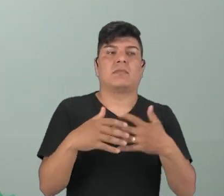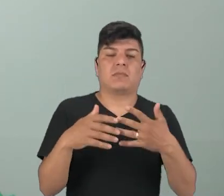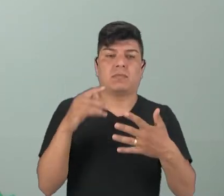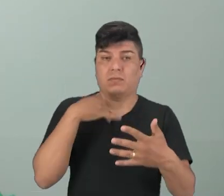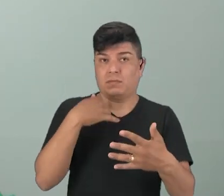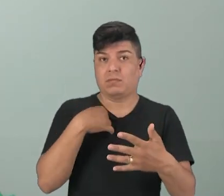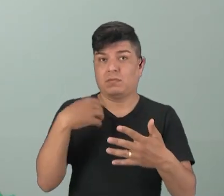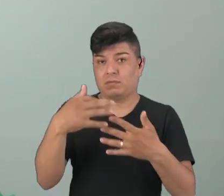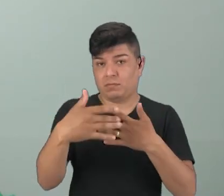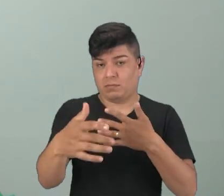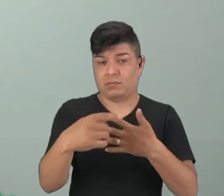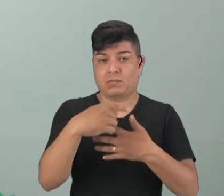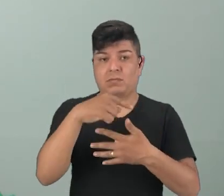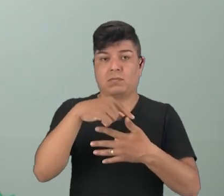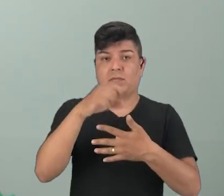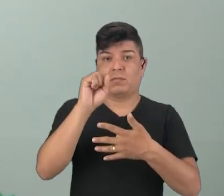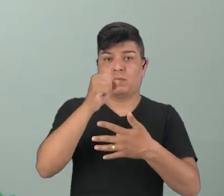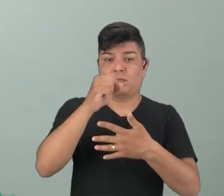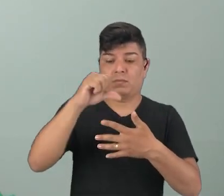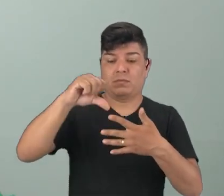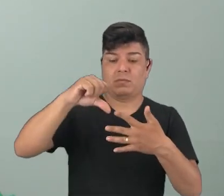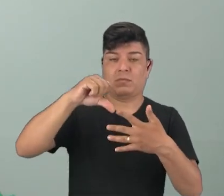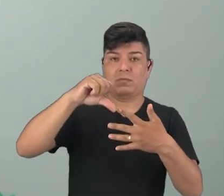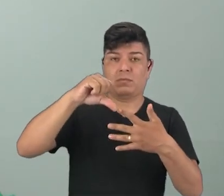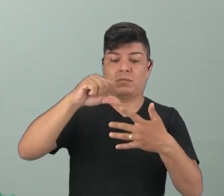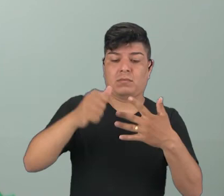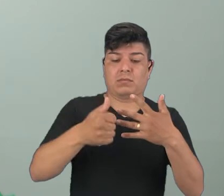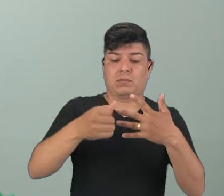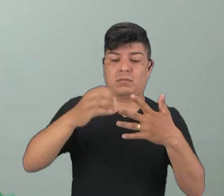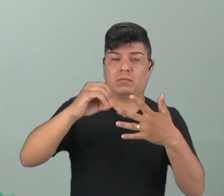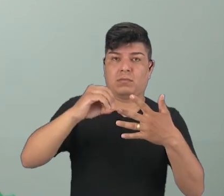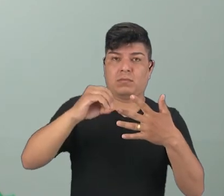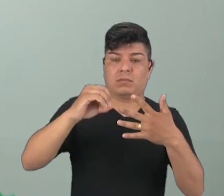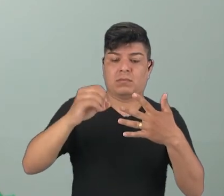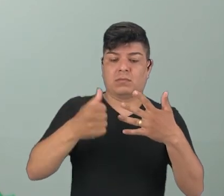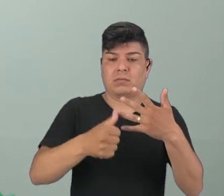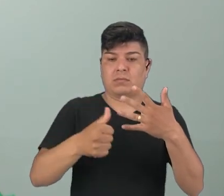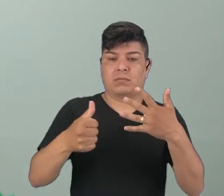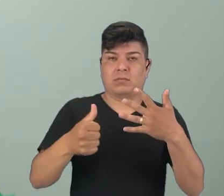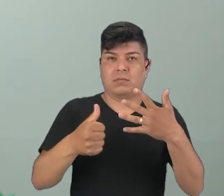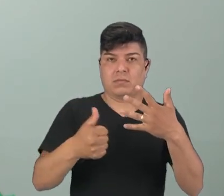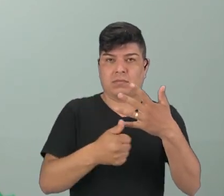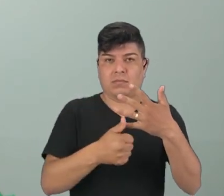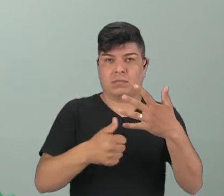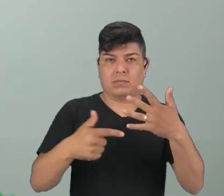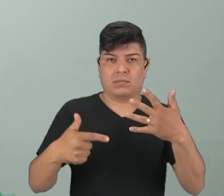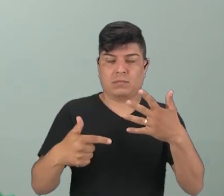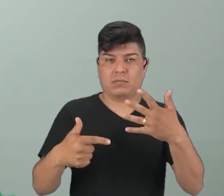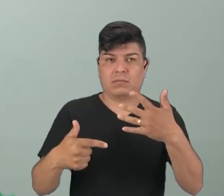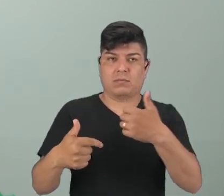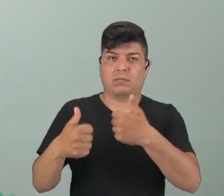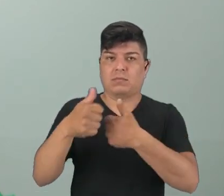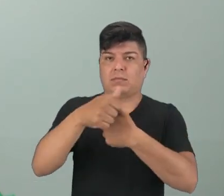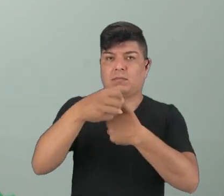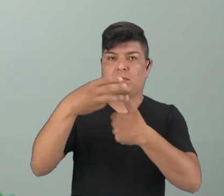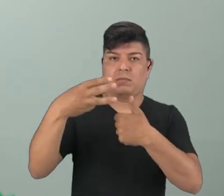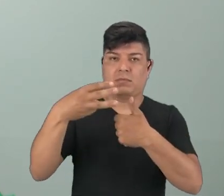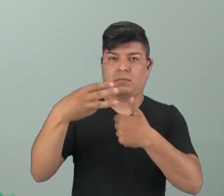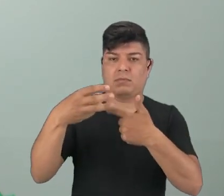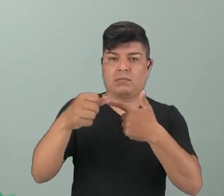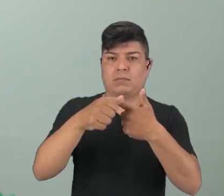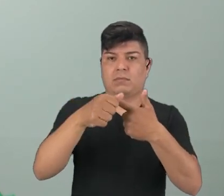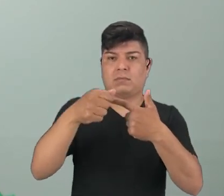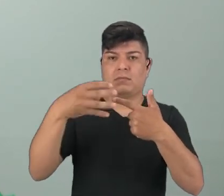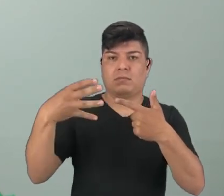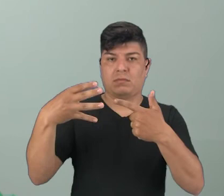né? Eu vou contar a partir do 8. 9, 10, 11, 12,